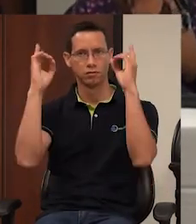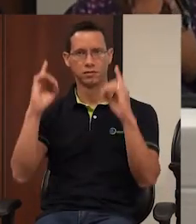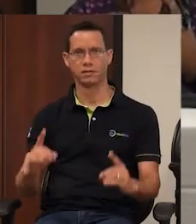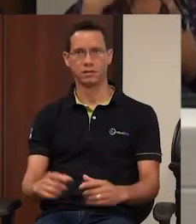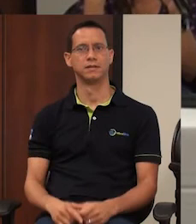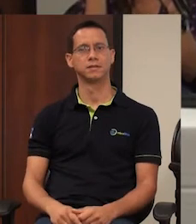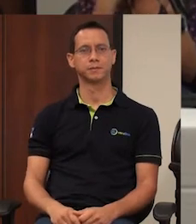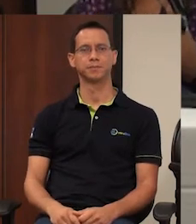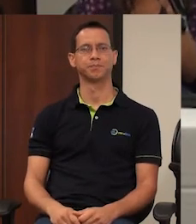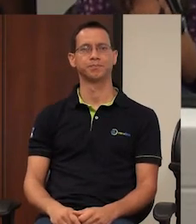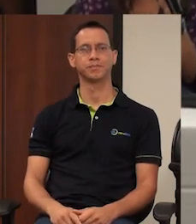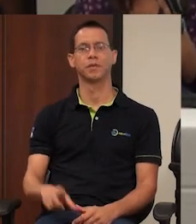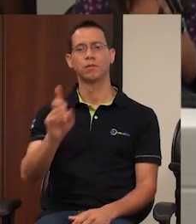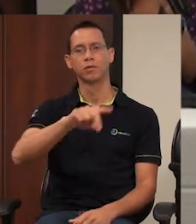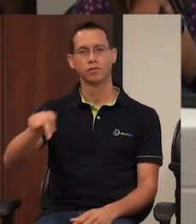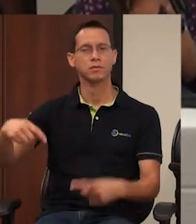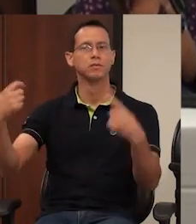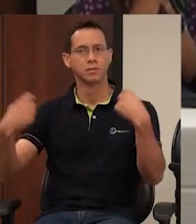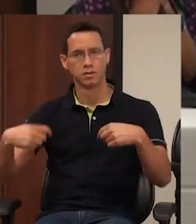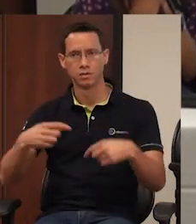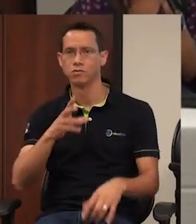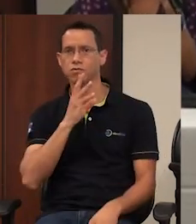né? Os professores têm que conhecer.